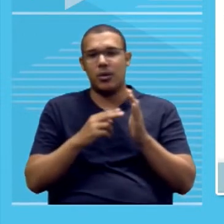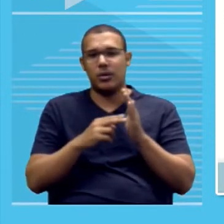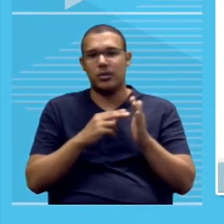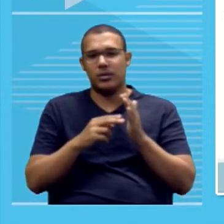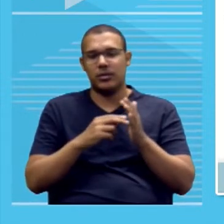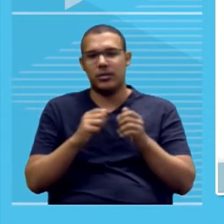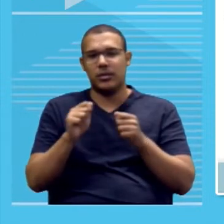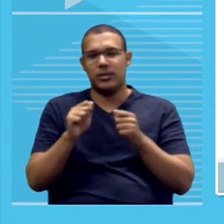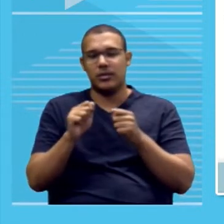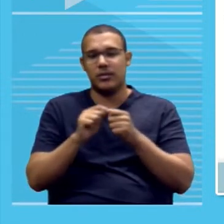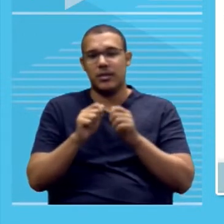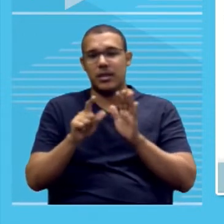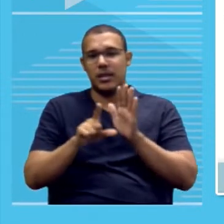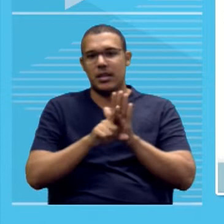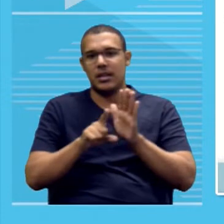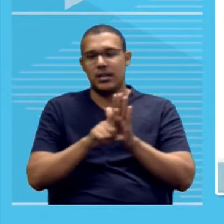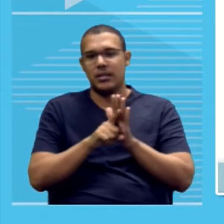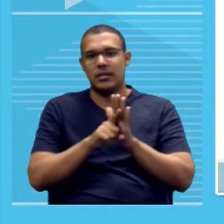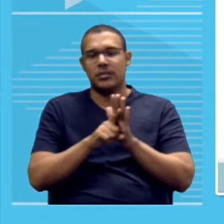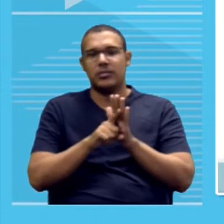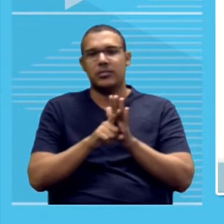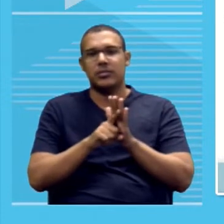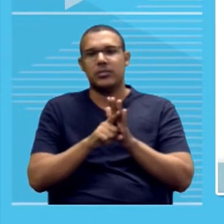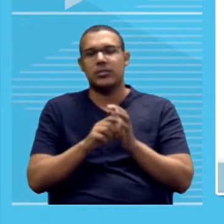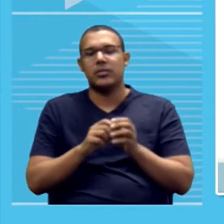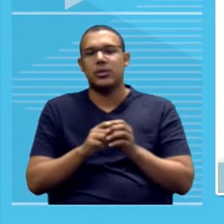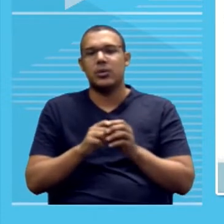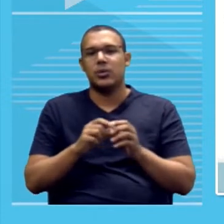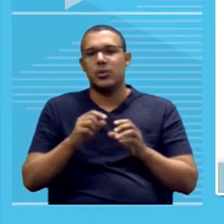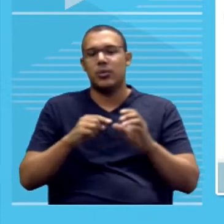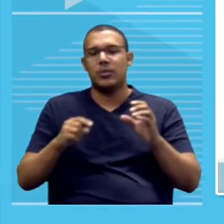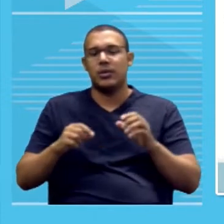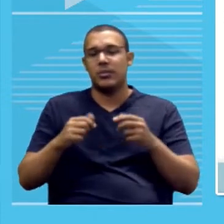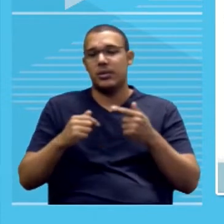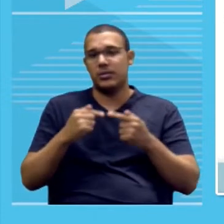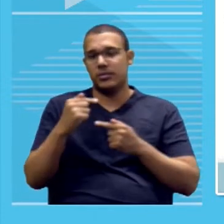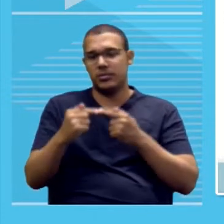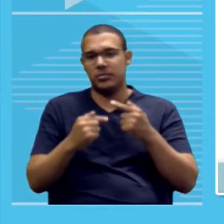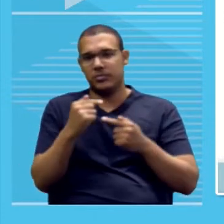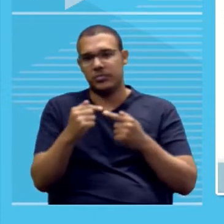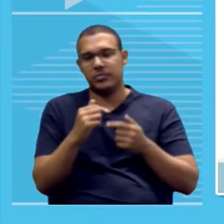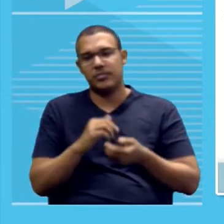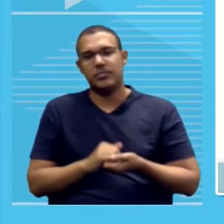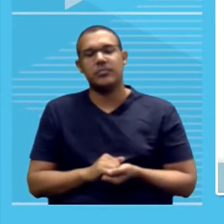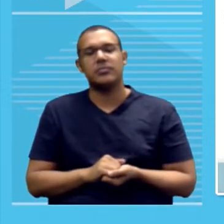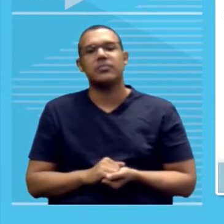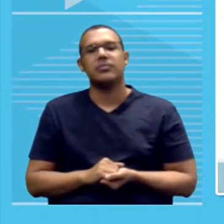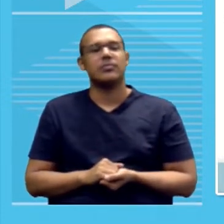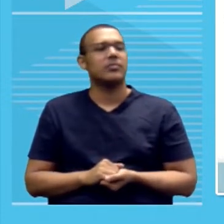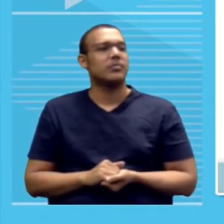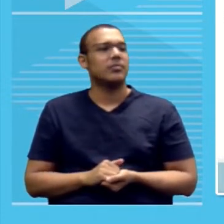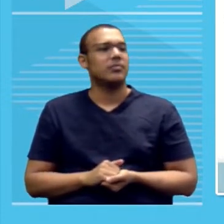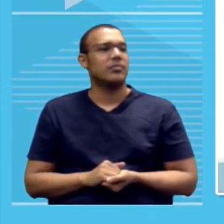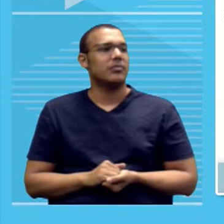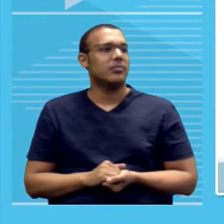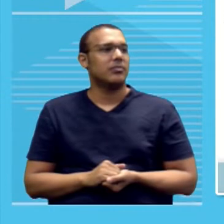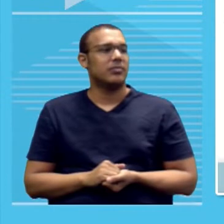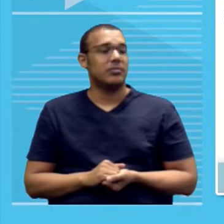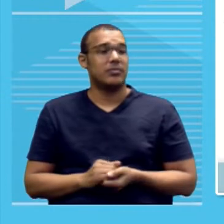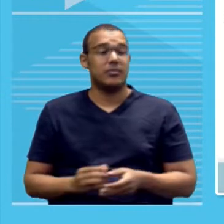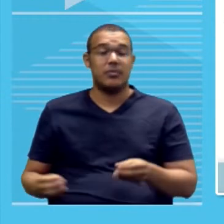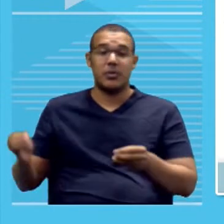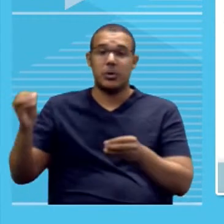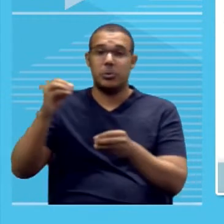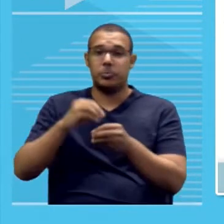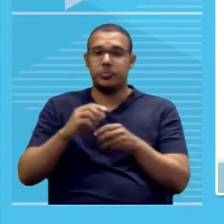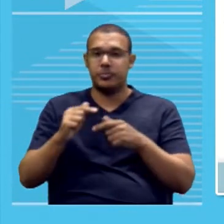que regem o comportamento dos resistores. Bacana? Então, dentro do